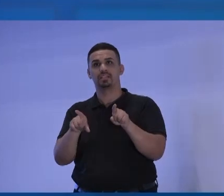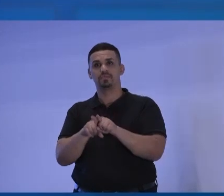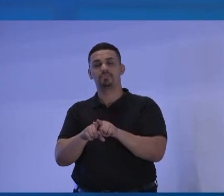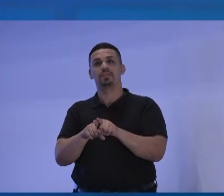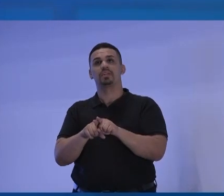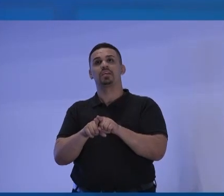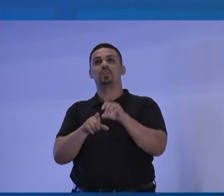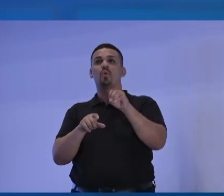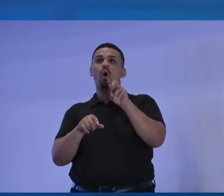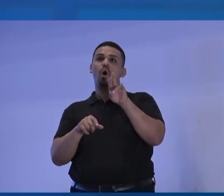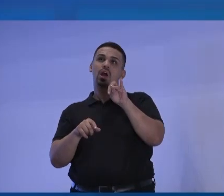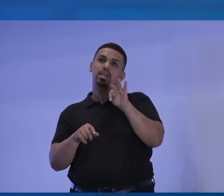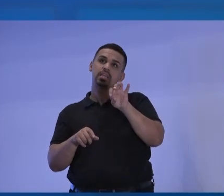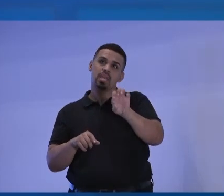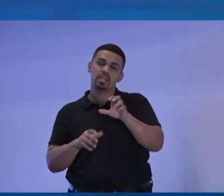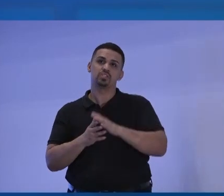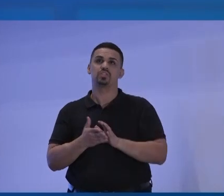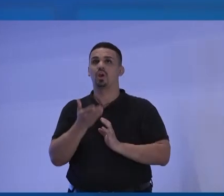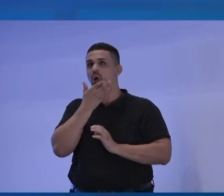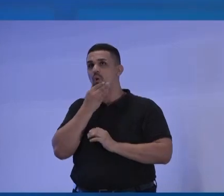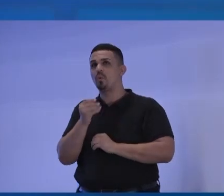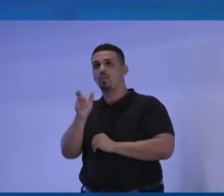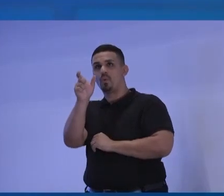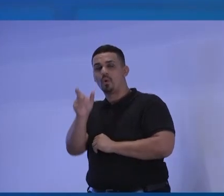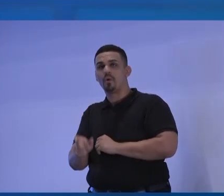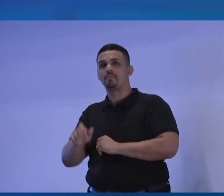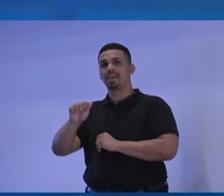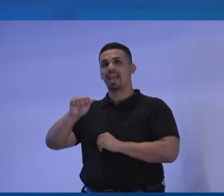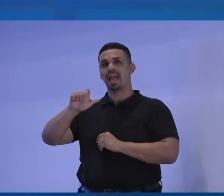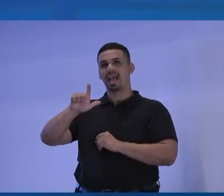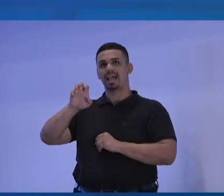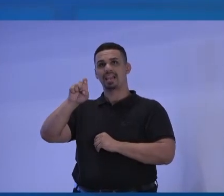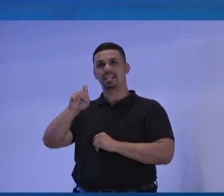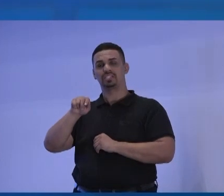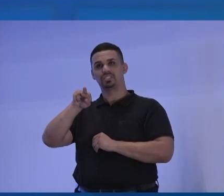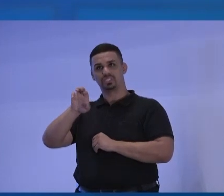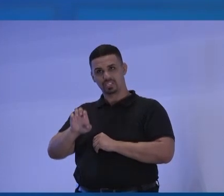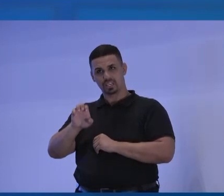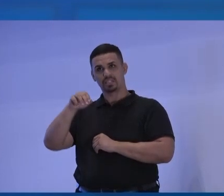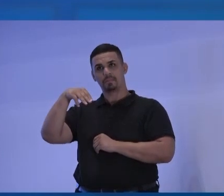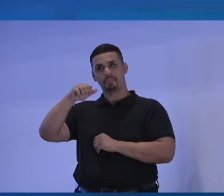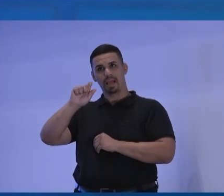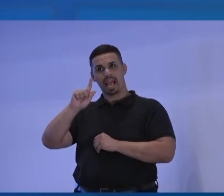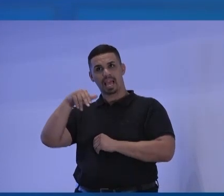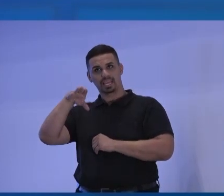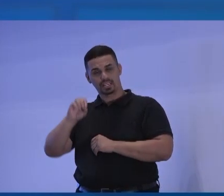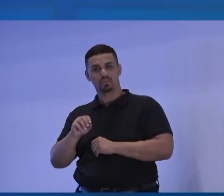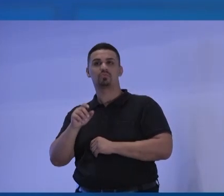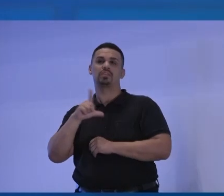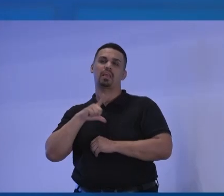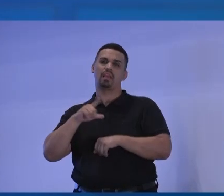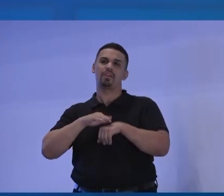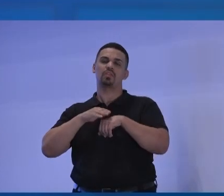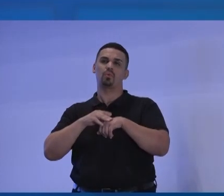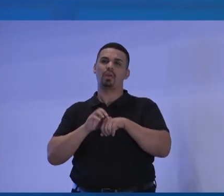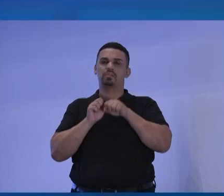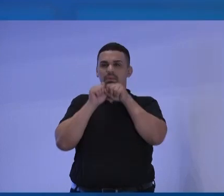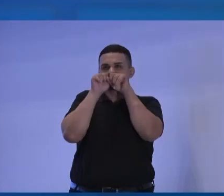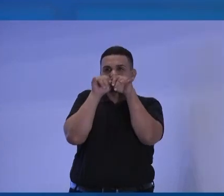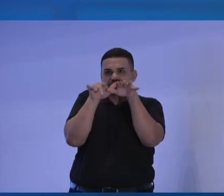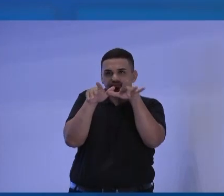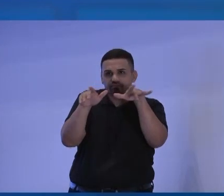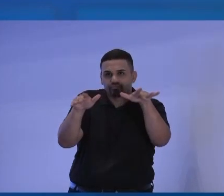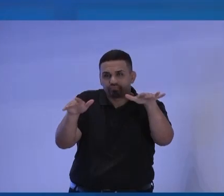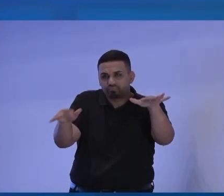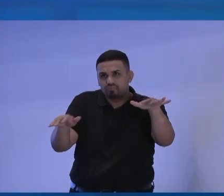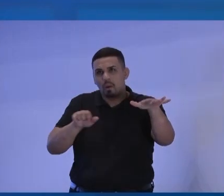as incursões de Alexandre Magno levaram a doença a se disseminar. Depois, com as cruzadas, né, a doença